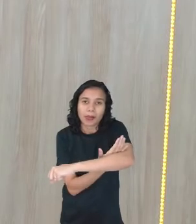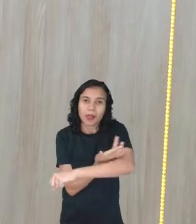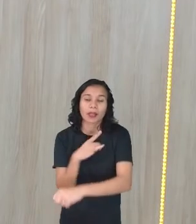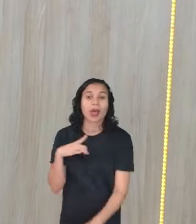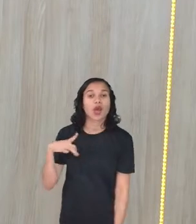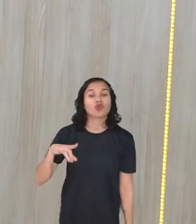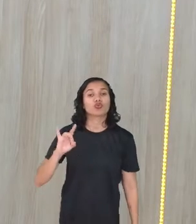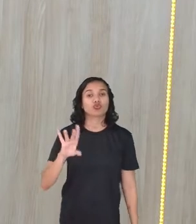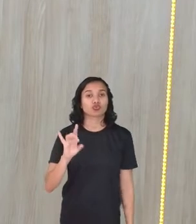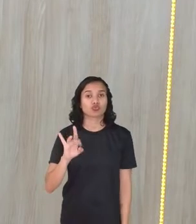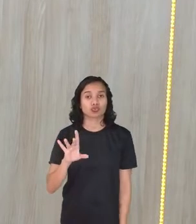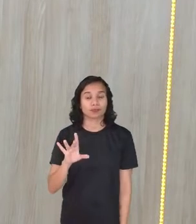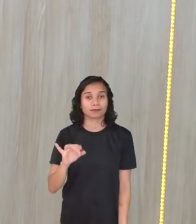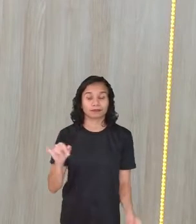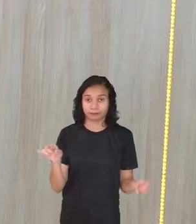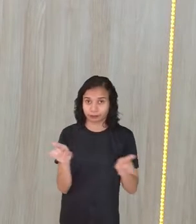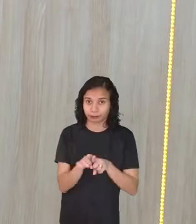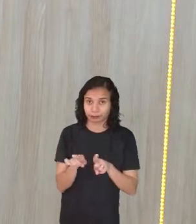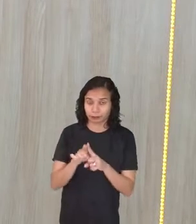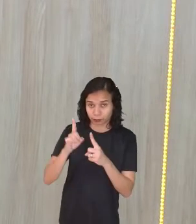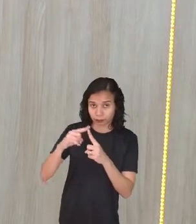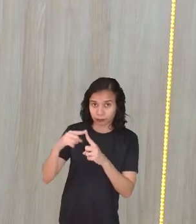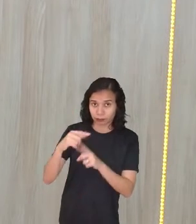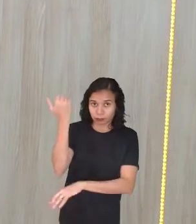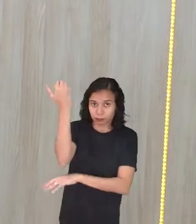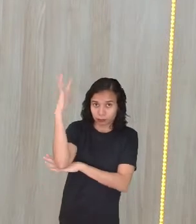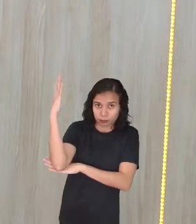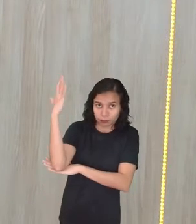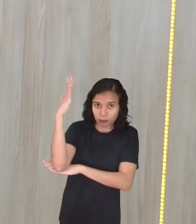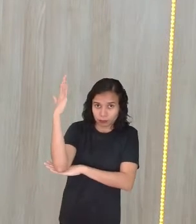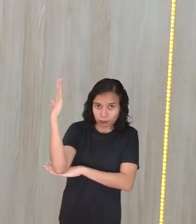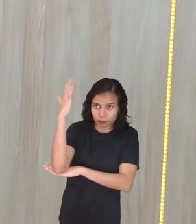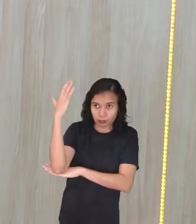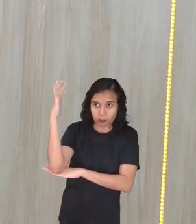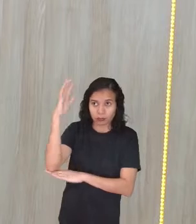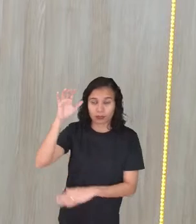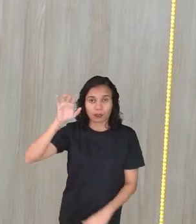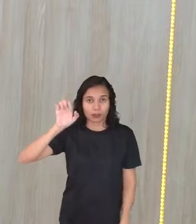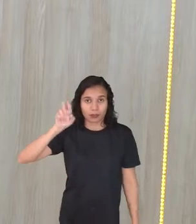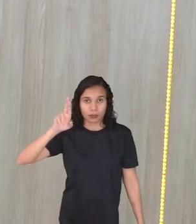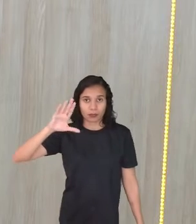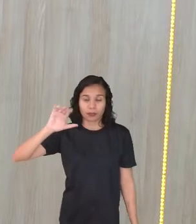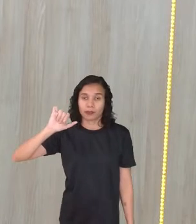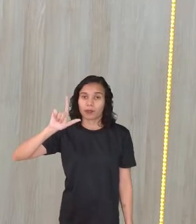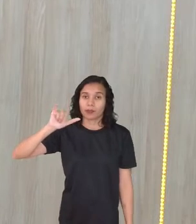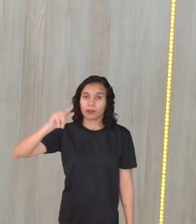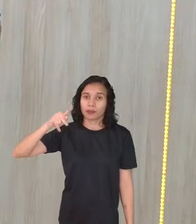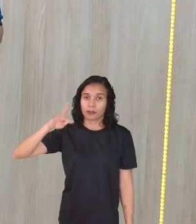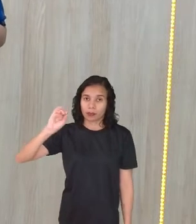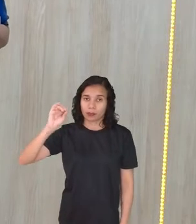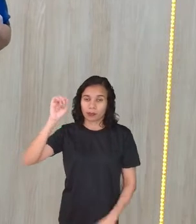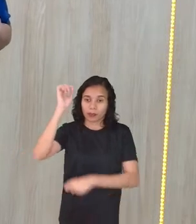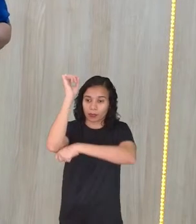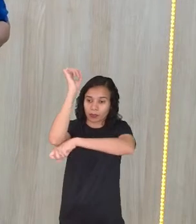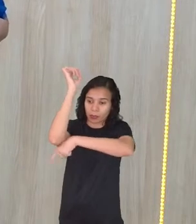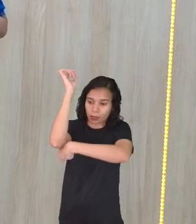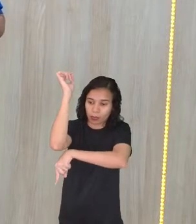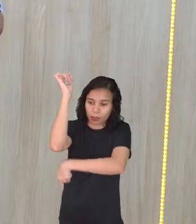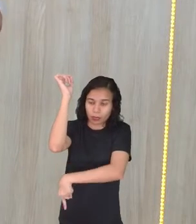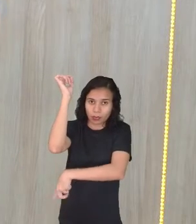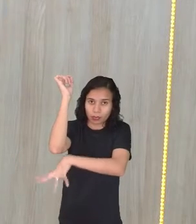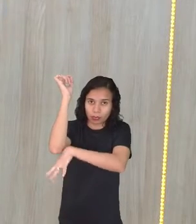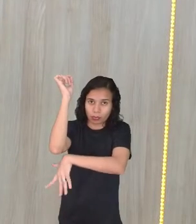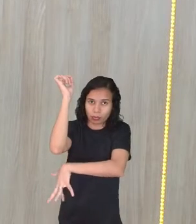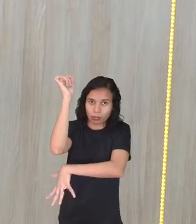sozinho. Outra coisa, para esse tipo de árvore, né, eles têm raízes muito profundas e